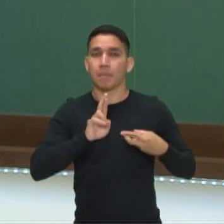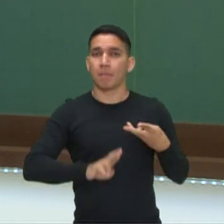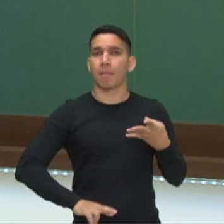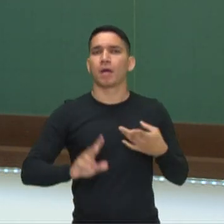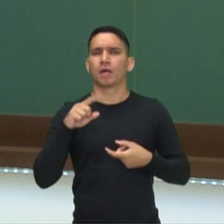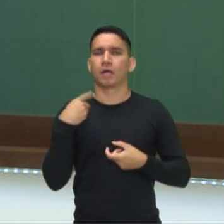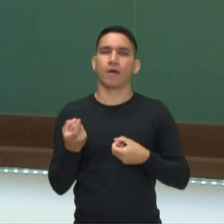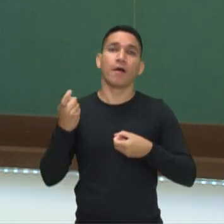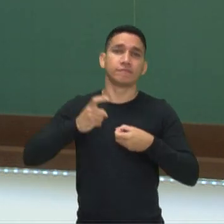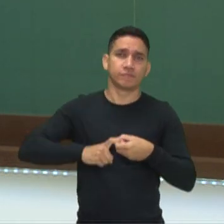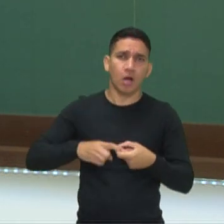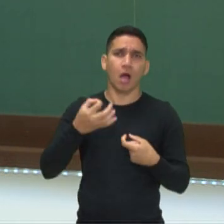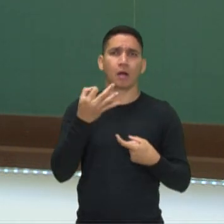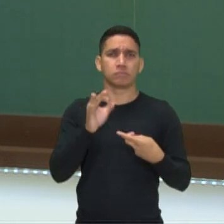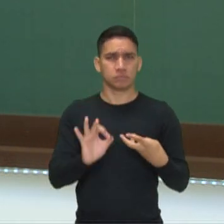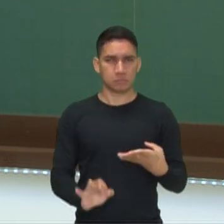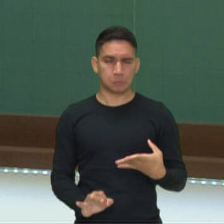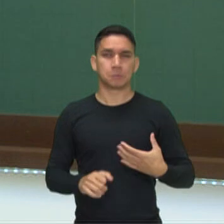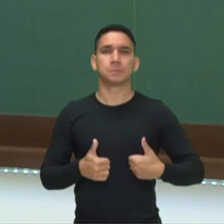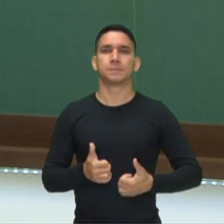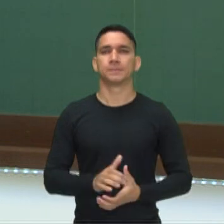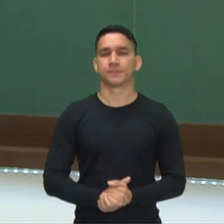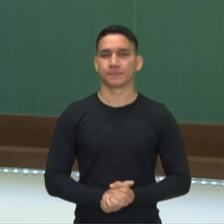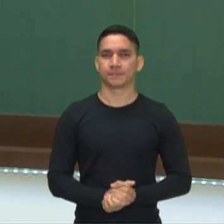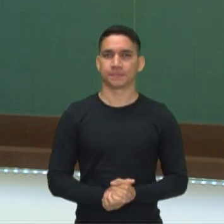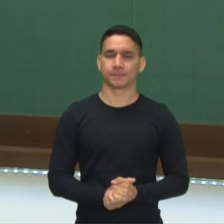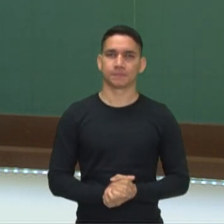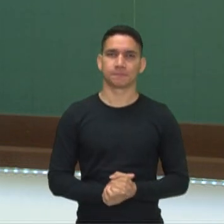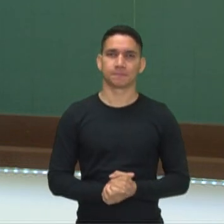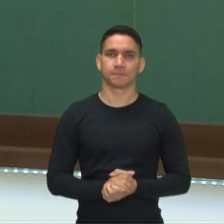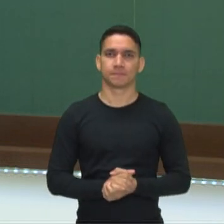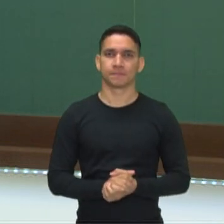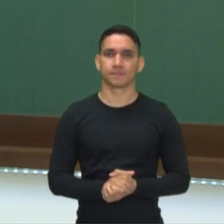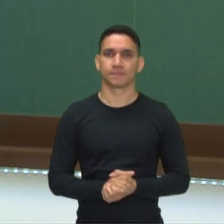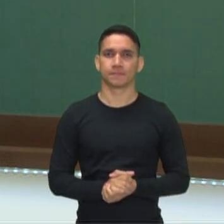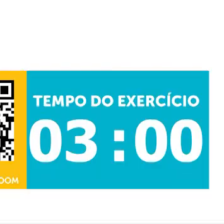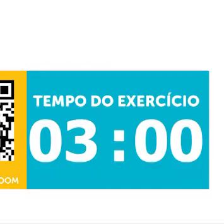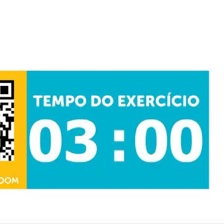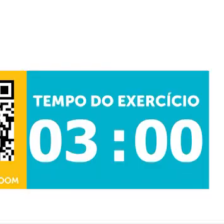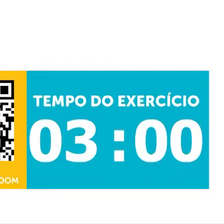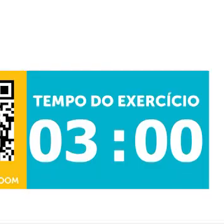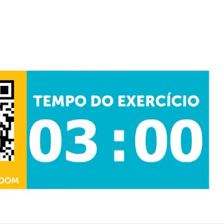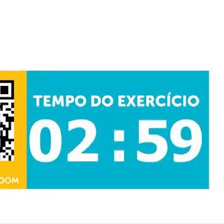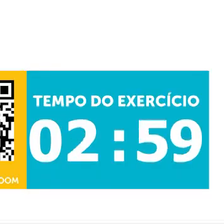caderno de vocês, respondam e nós voltamos com a correção.